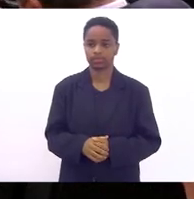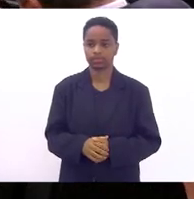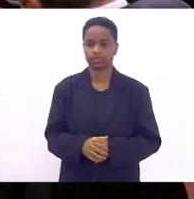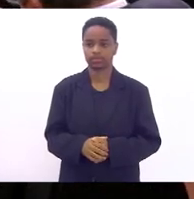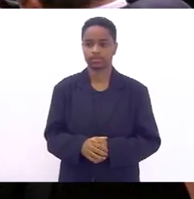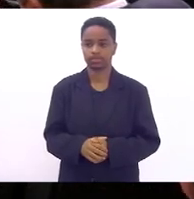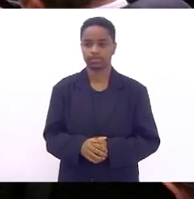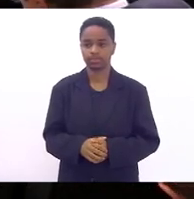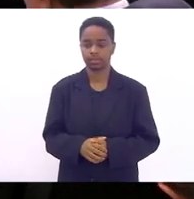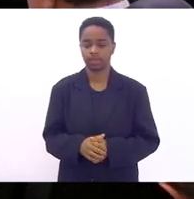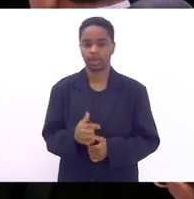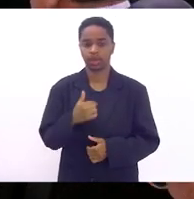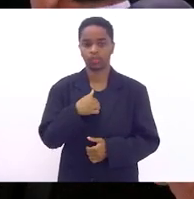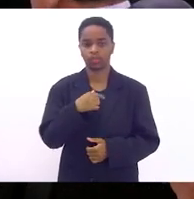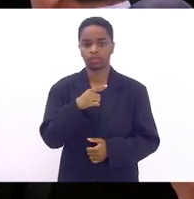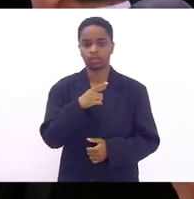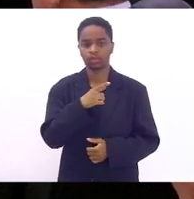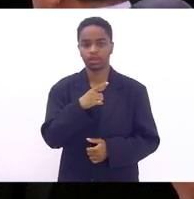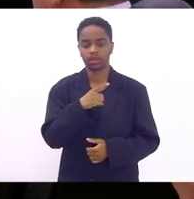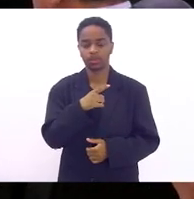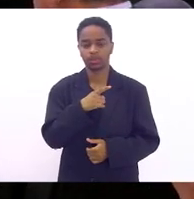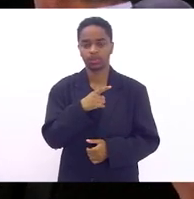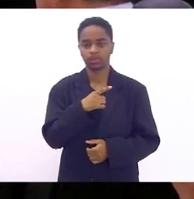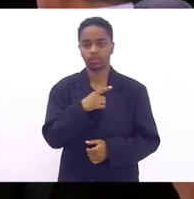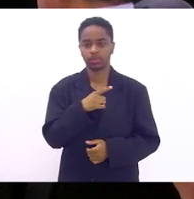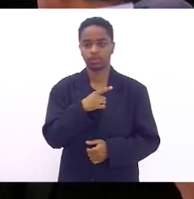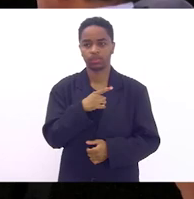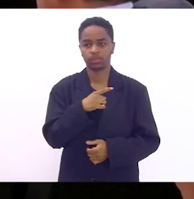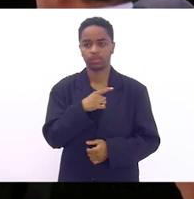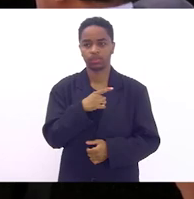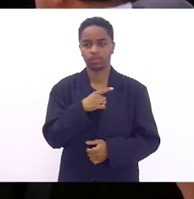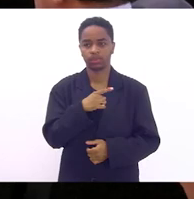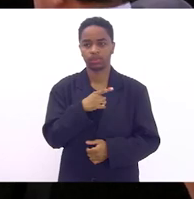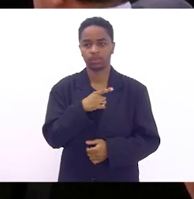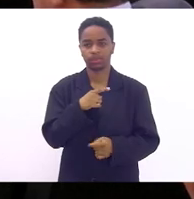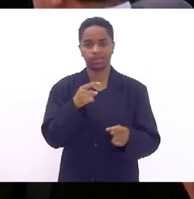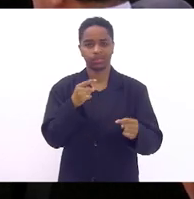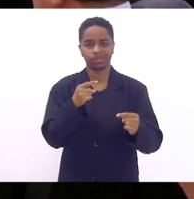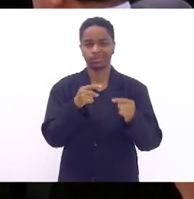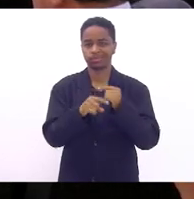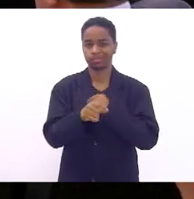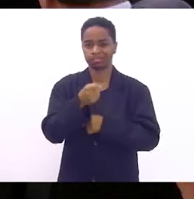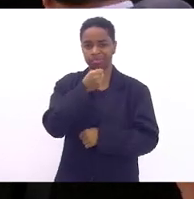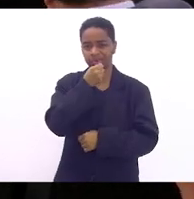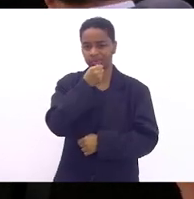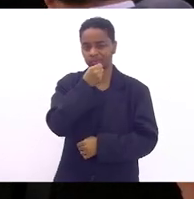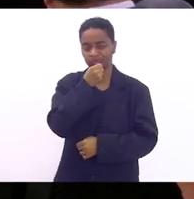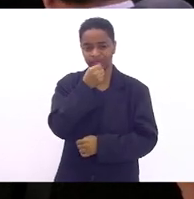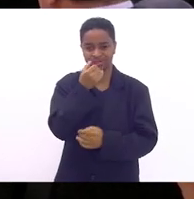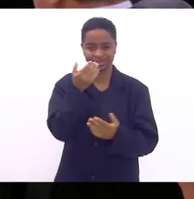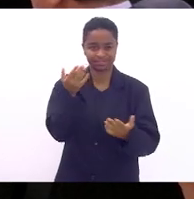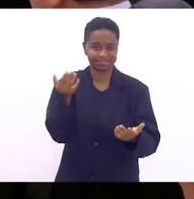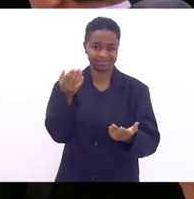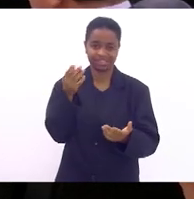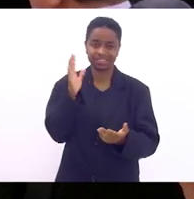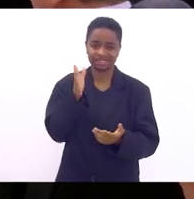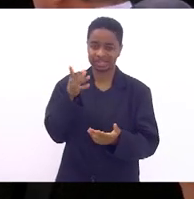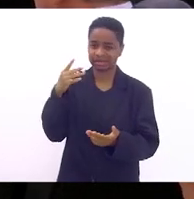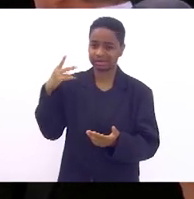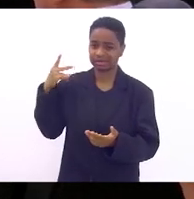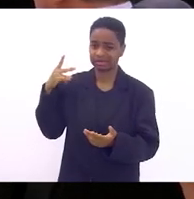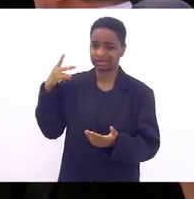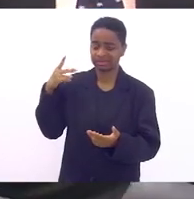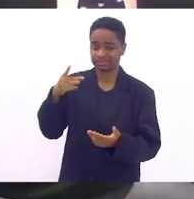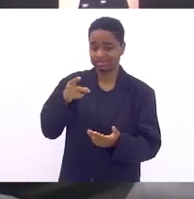um antigo eh desentendimento com o microfone então eu vou falar